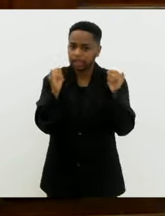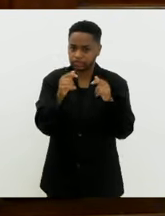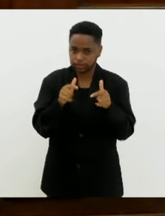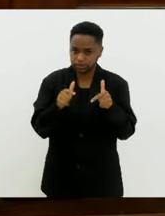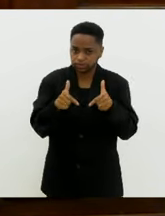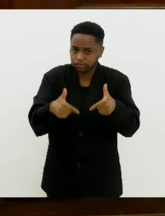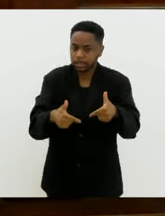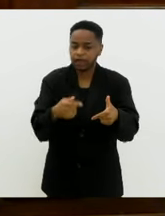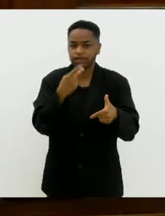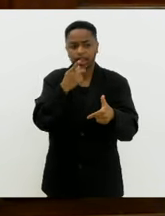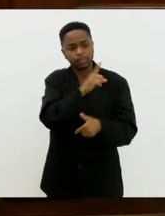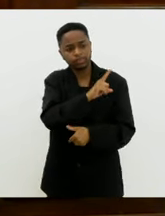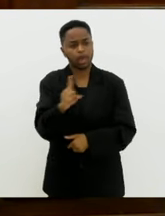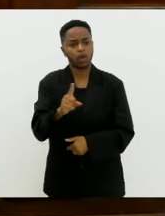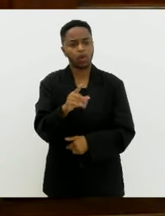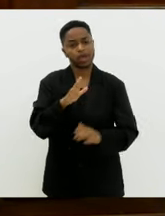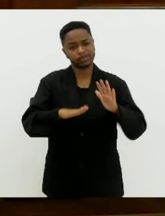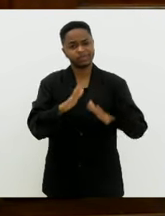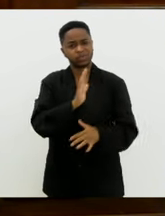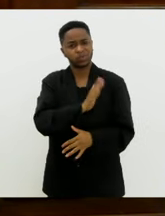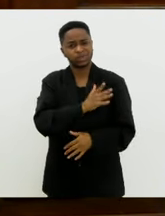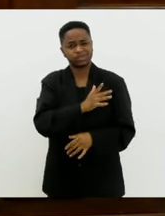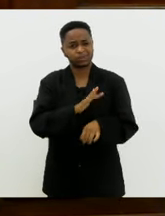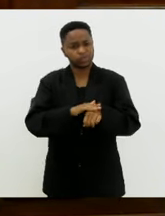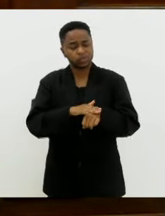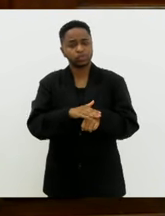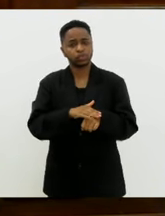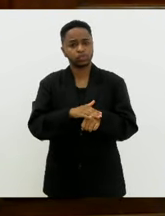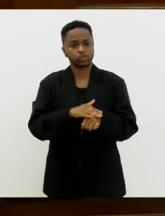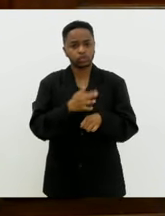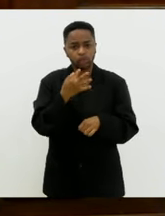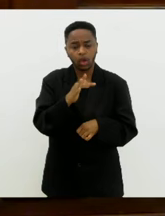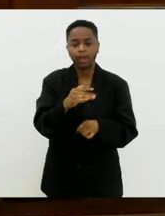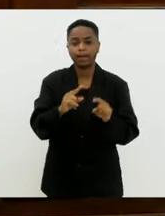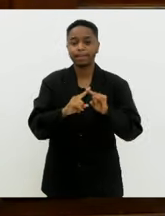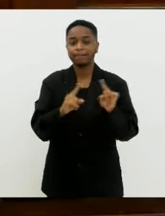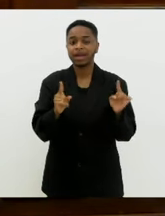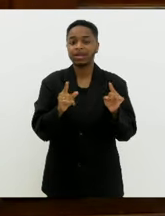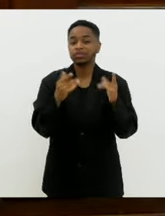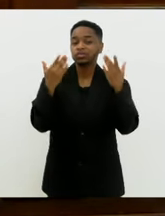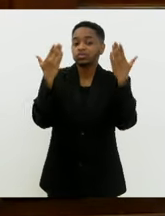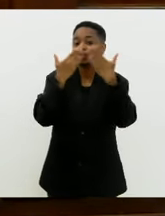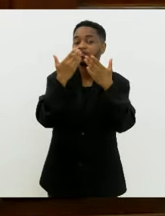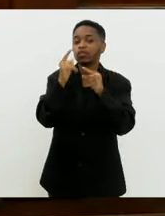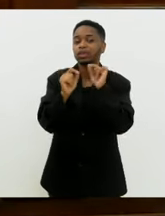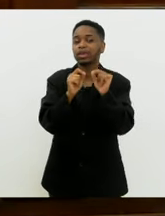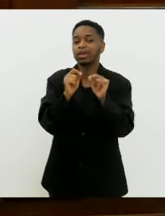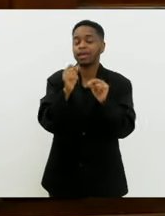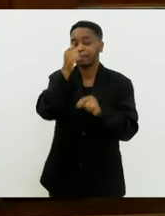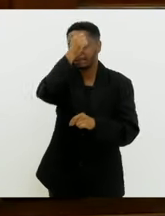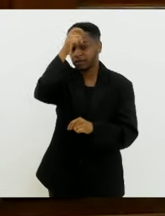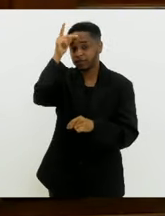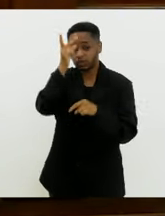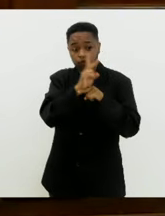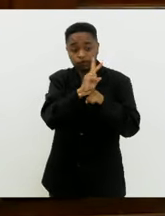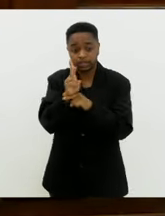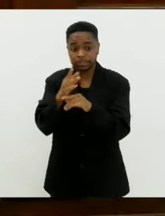falando não, mesmo com o coração doente. Mas você não vê as prefeituras fiscalizando a sua